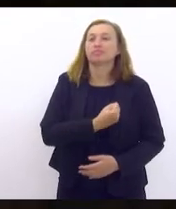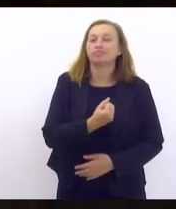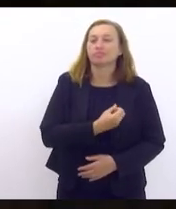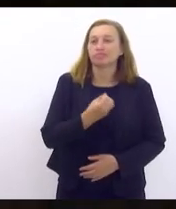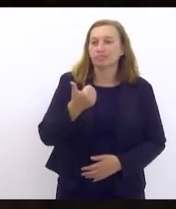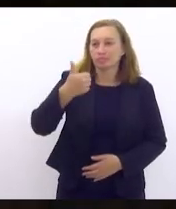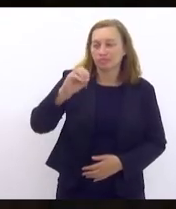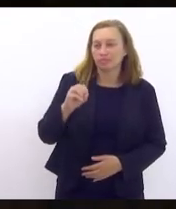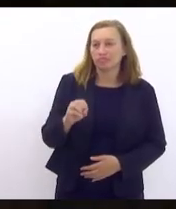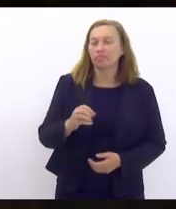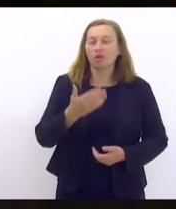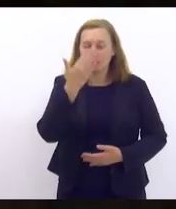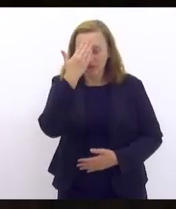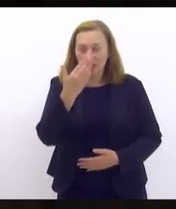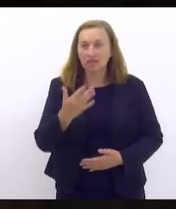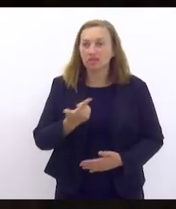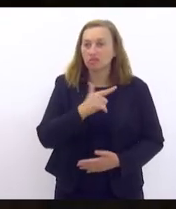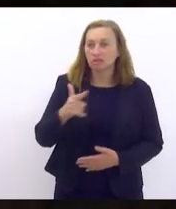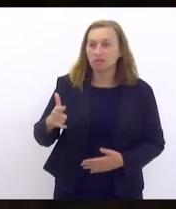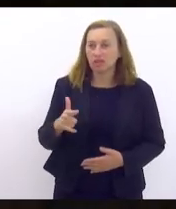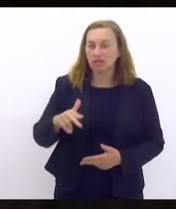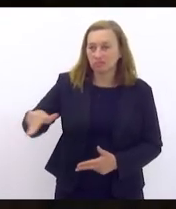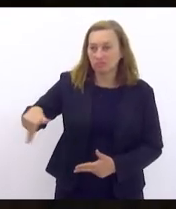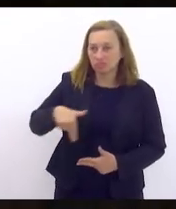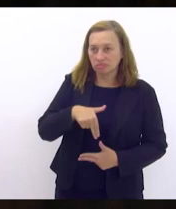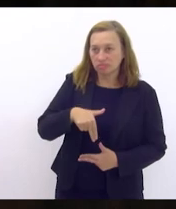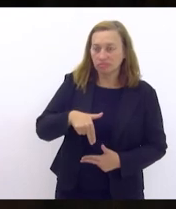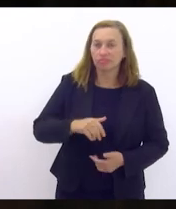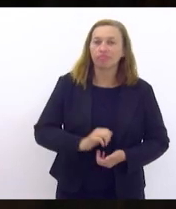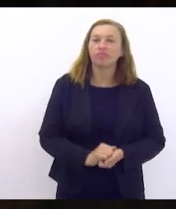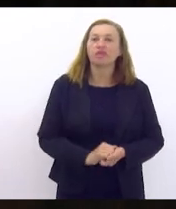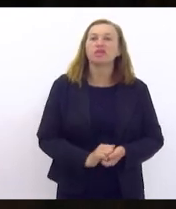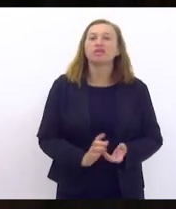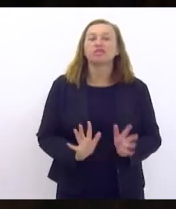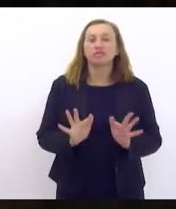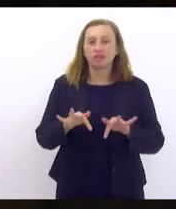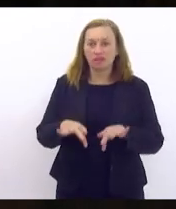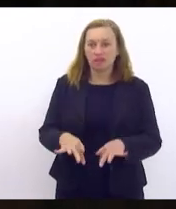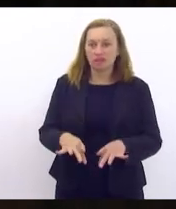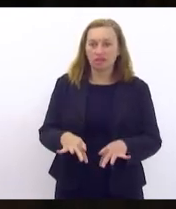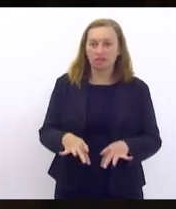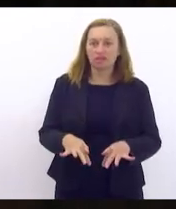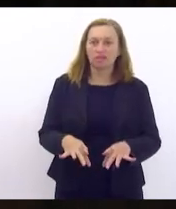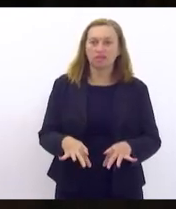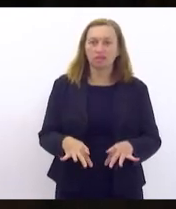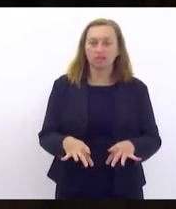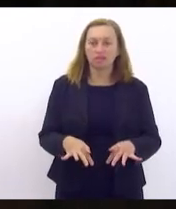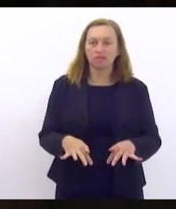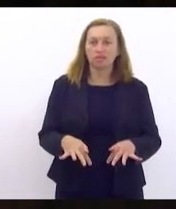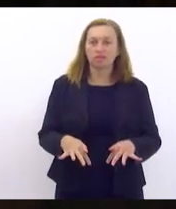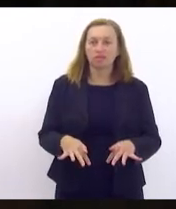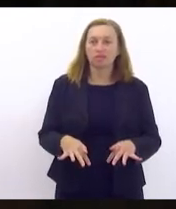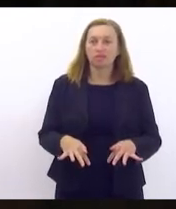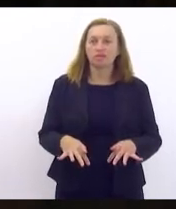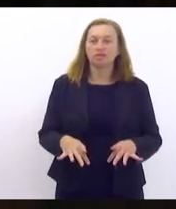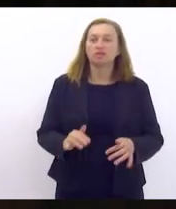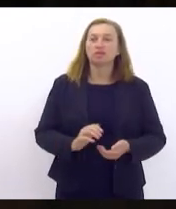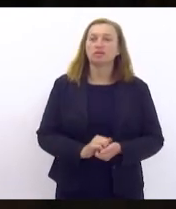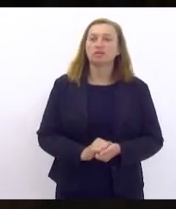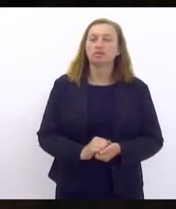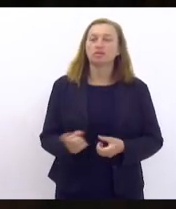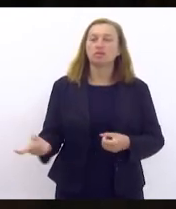e não havendo mais oradores inscritos está suspensa sessão